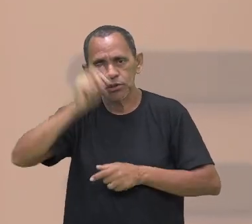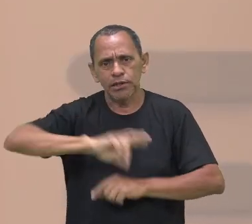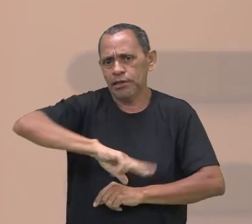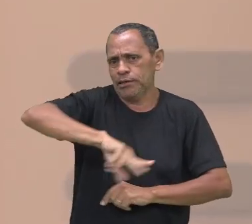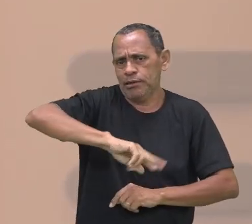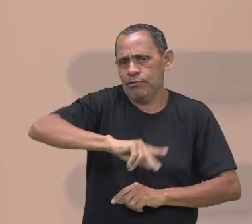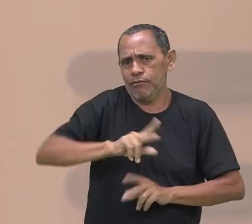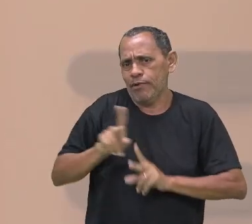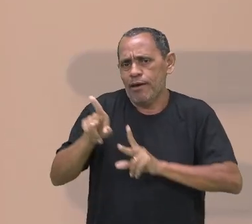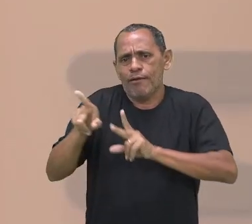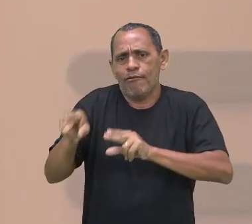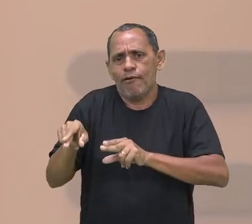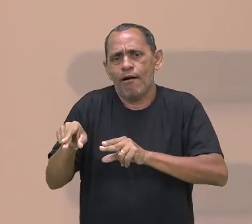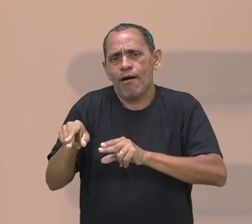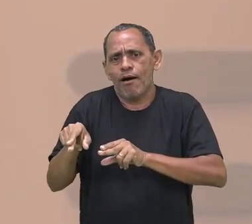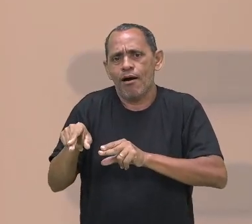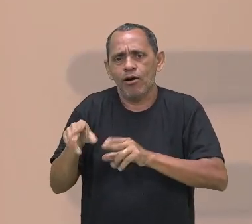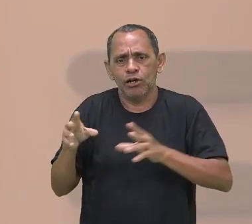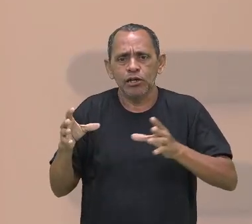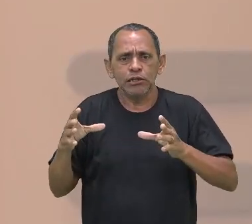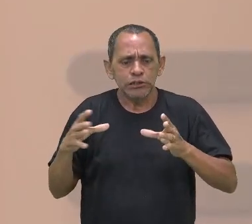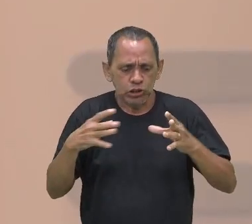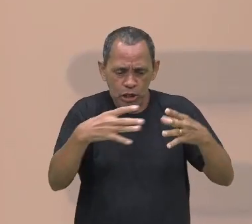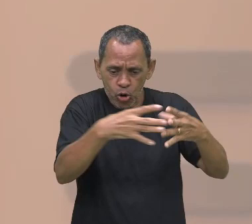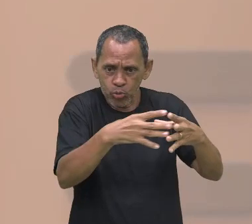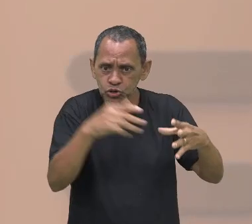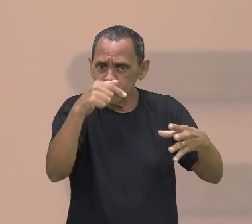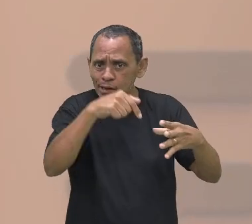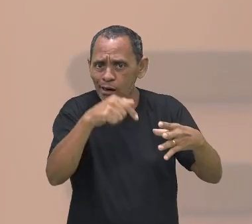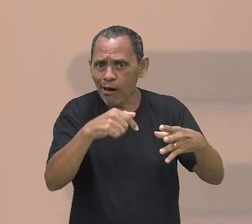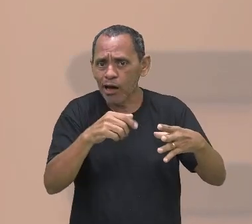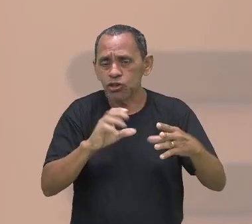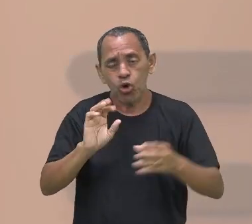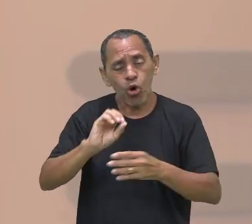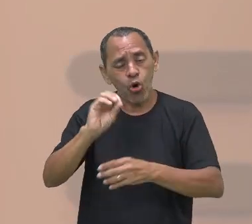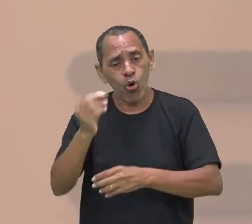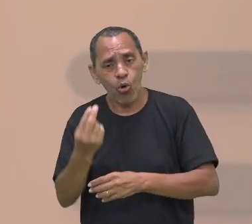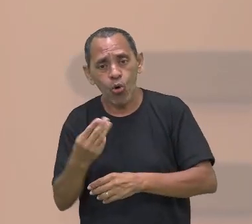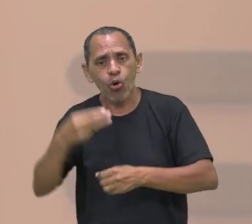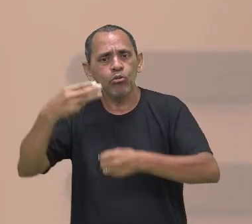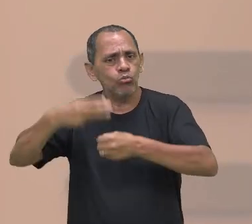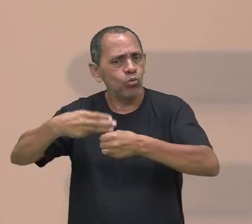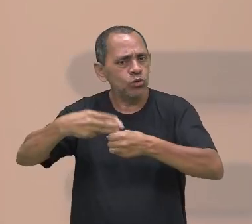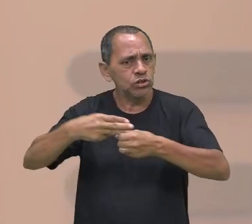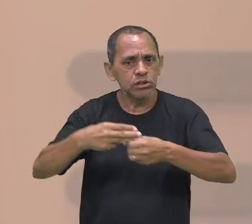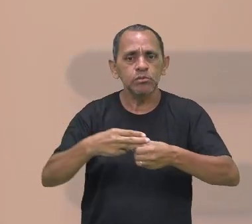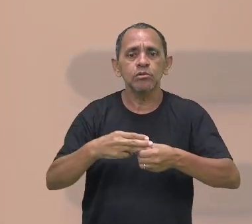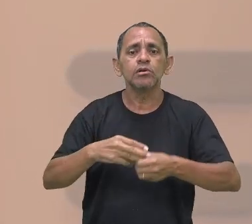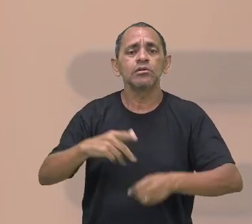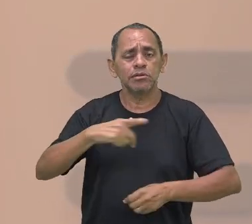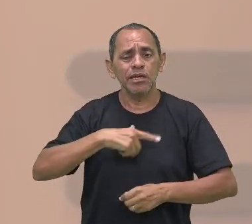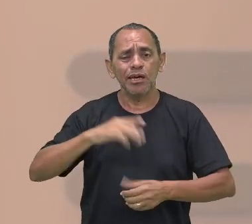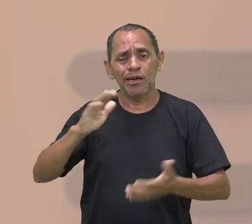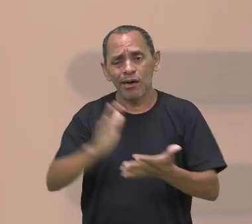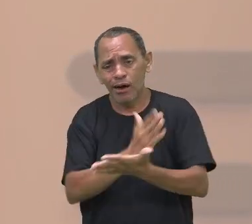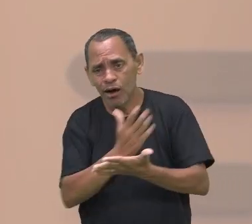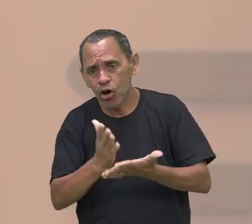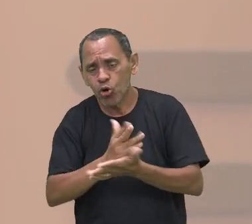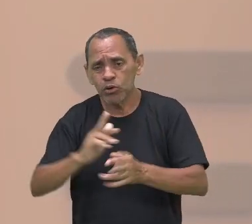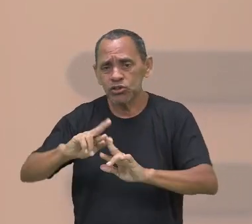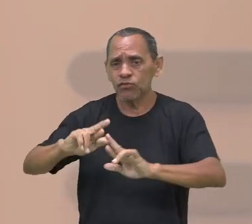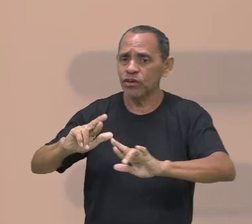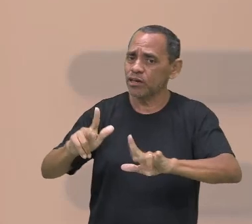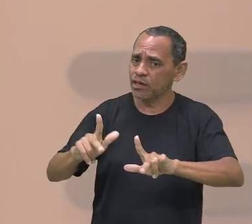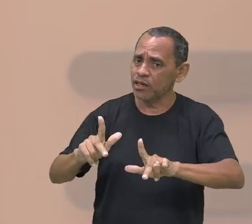que se faz aí na sua comunidade ou no seu município. Existem algumas diferenças, algumas sutilezas,